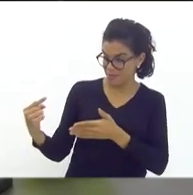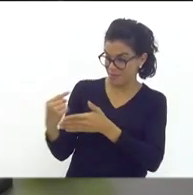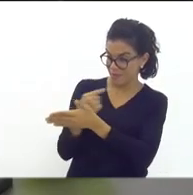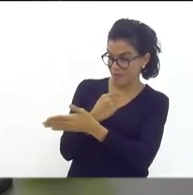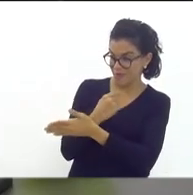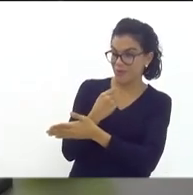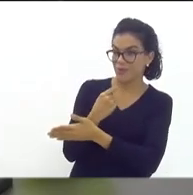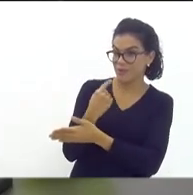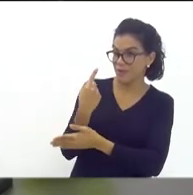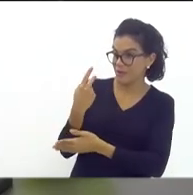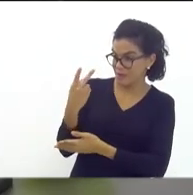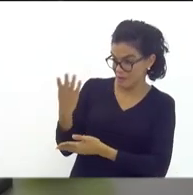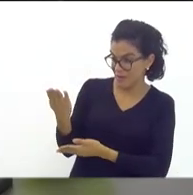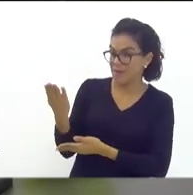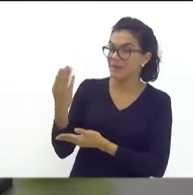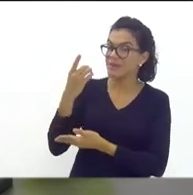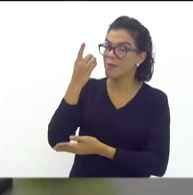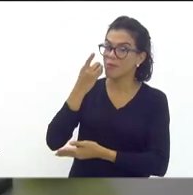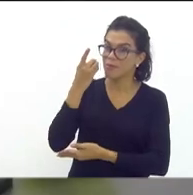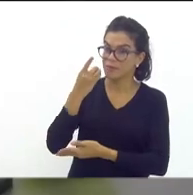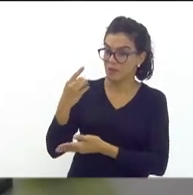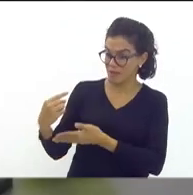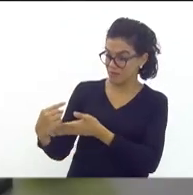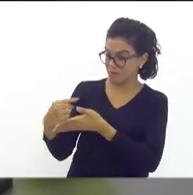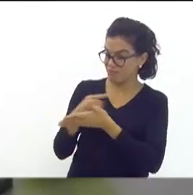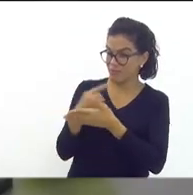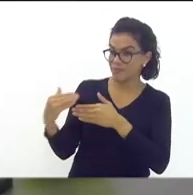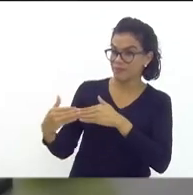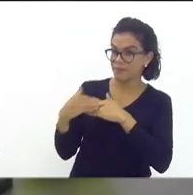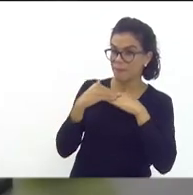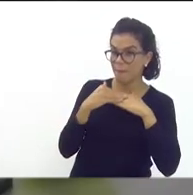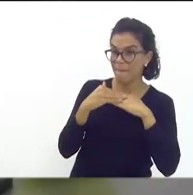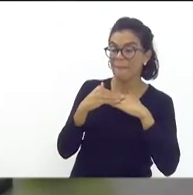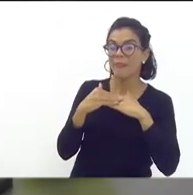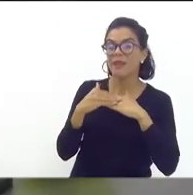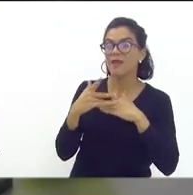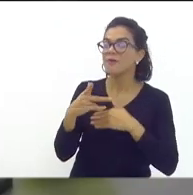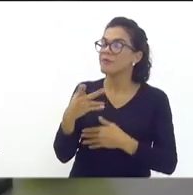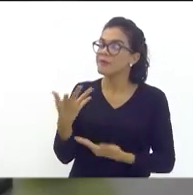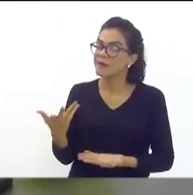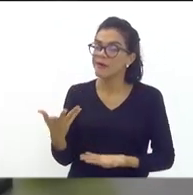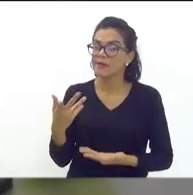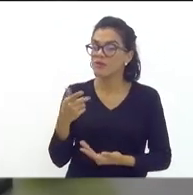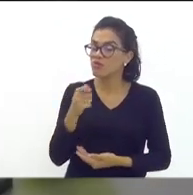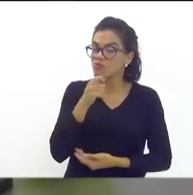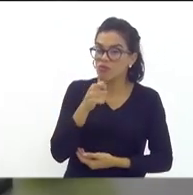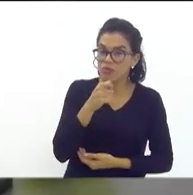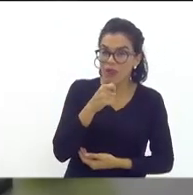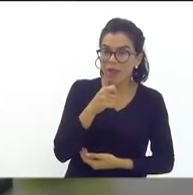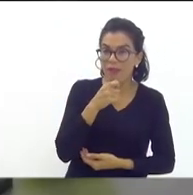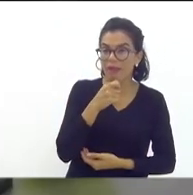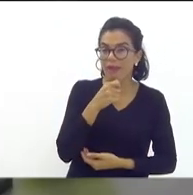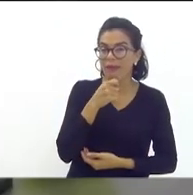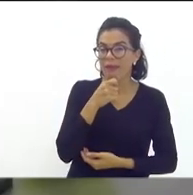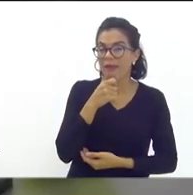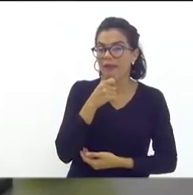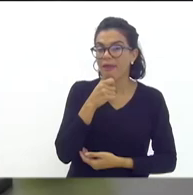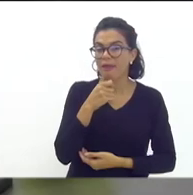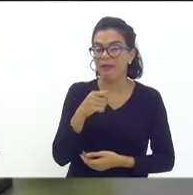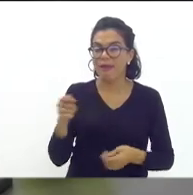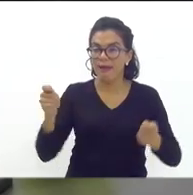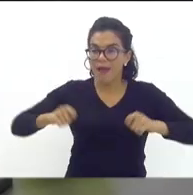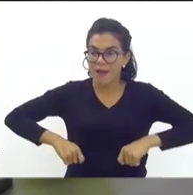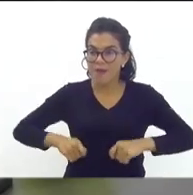vossa excelência está fazendo que a gente quer entender da concessionária quando ela diz que não há viabilidade técnica